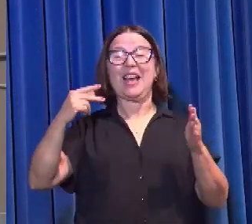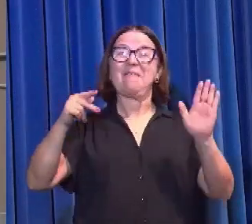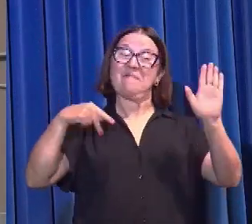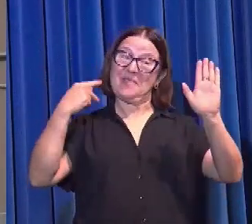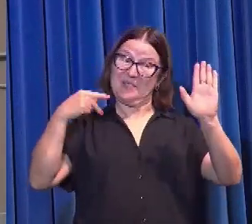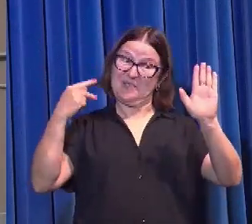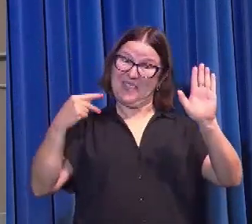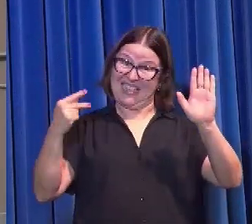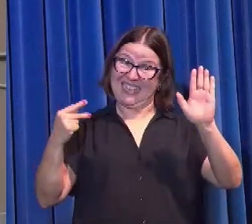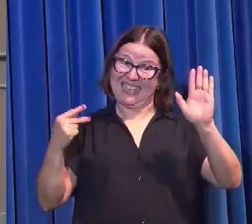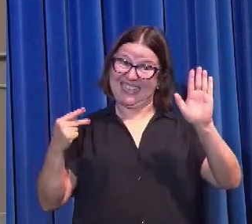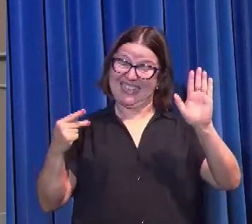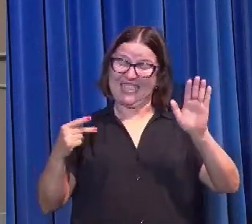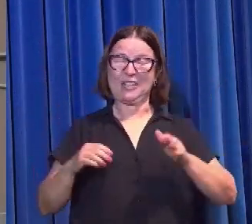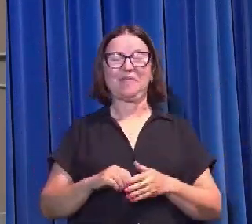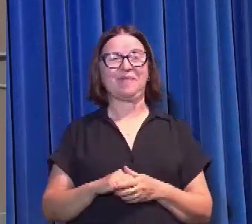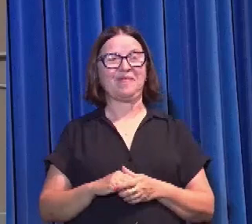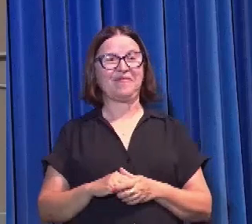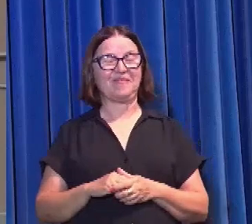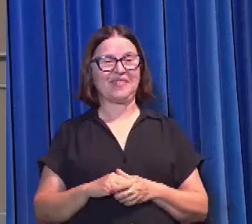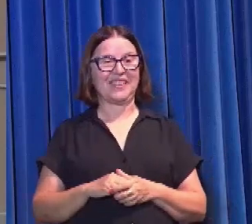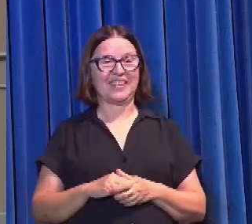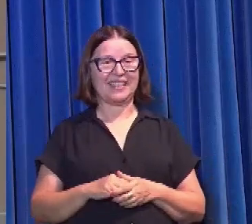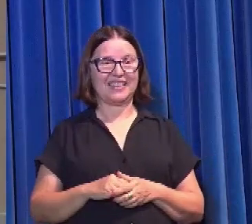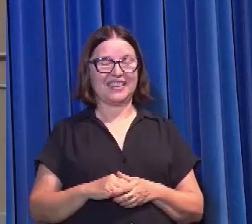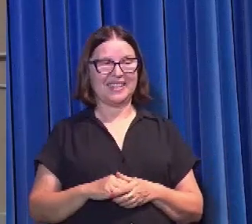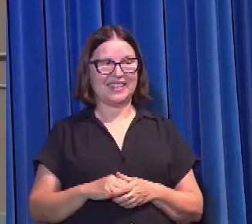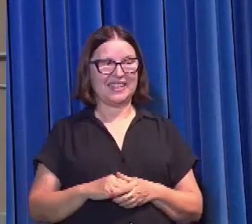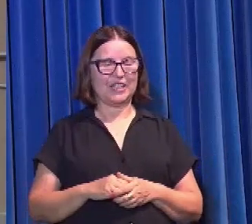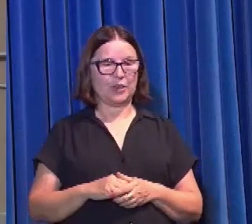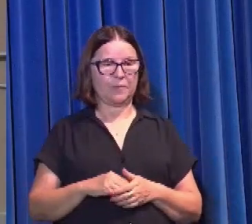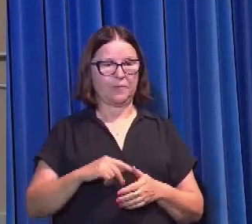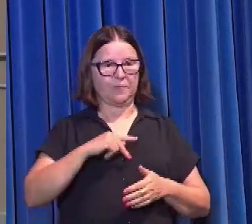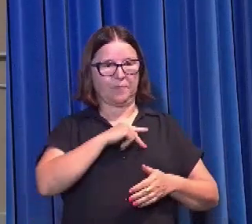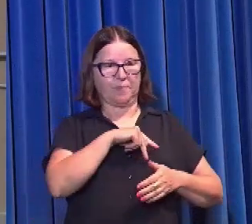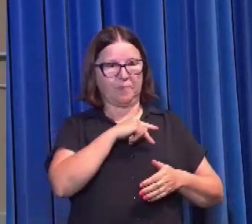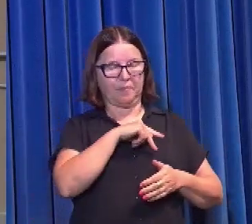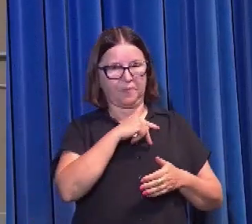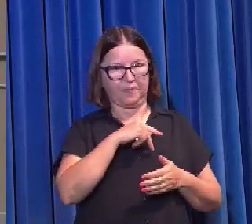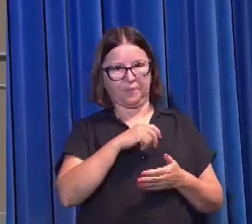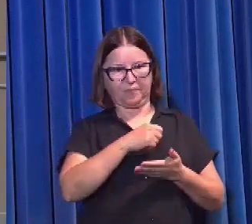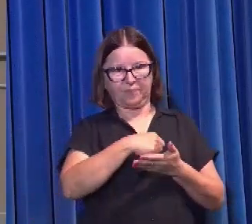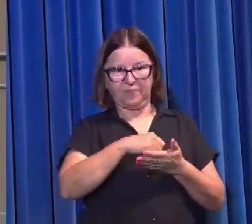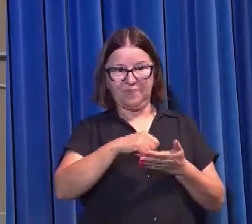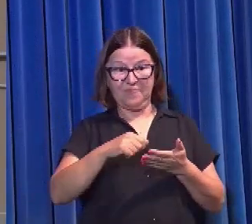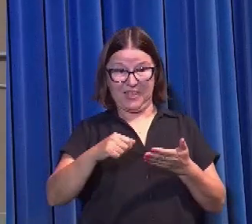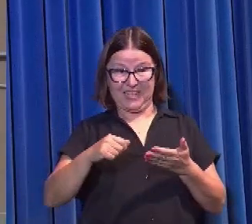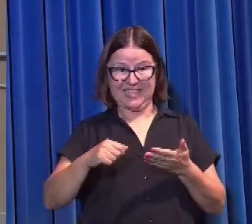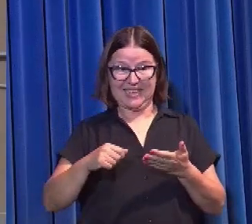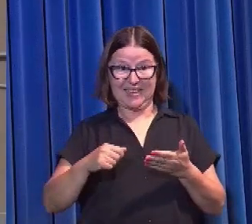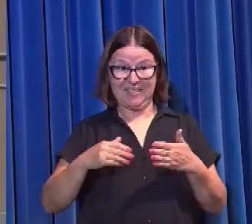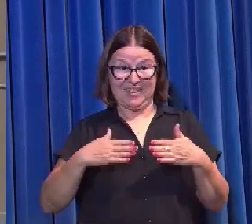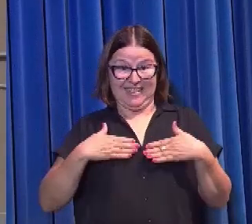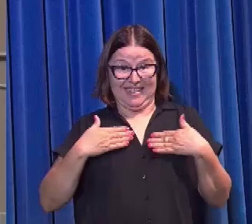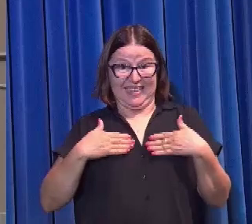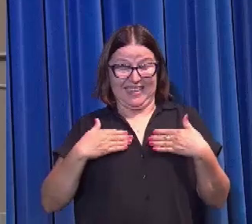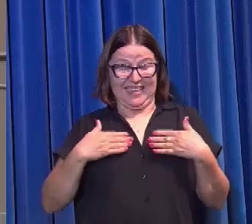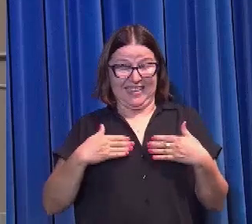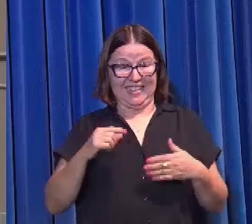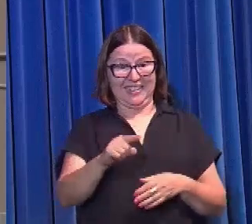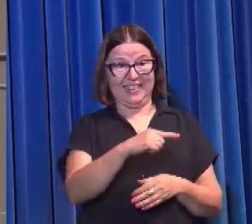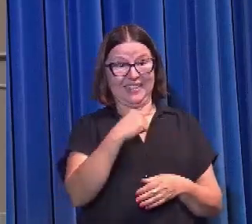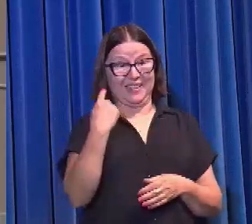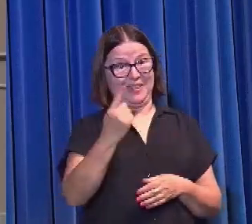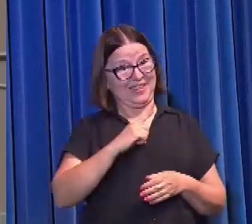irmãos? Então, Paulo apresenta no início, nos 3 primeiros capítulos, os privilégios da igreja. E depois de apresentar